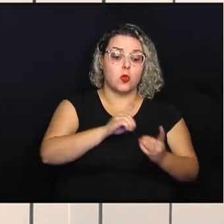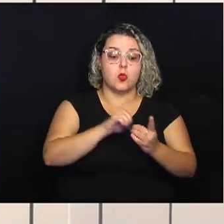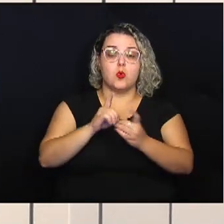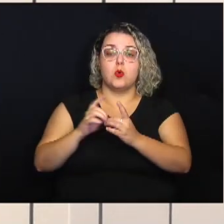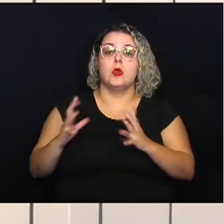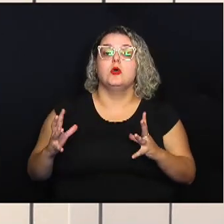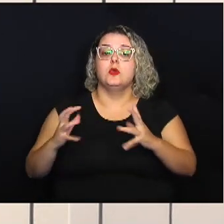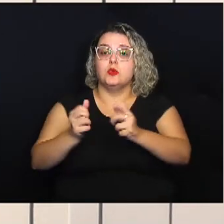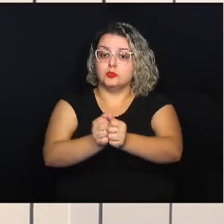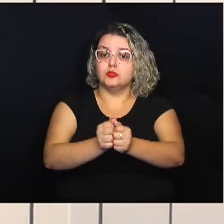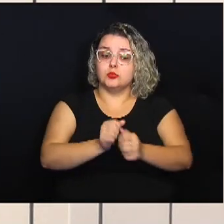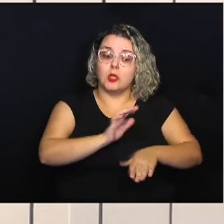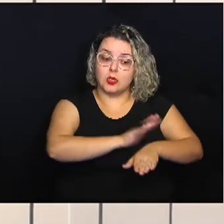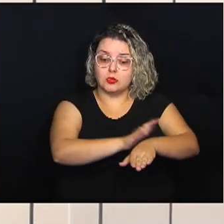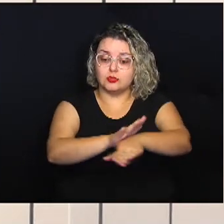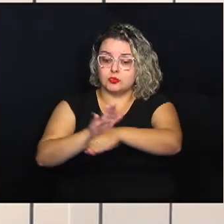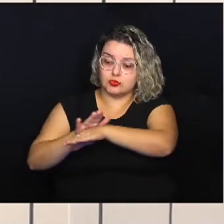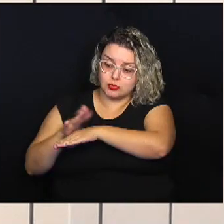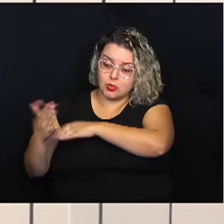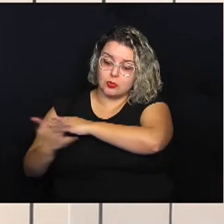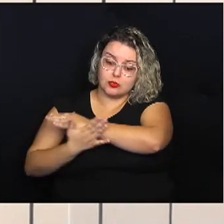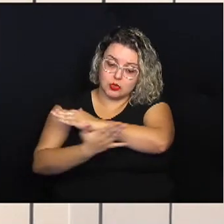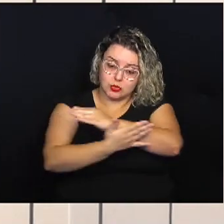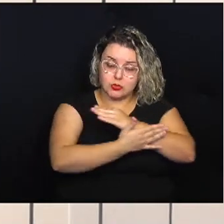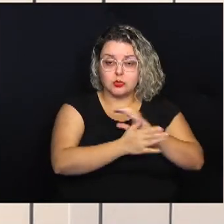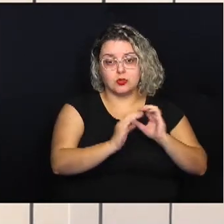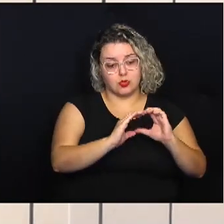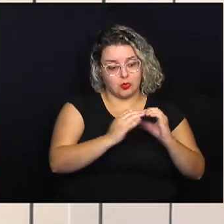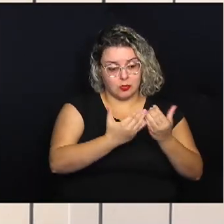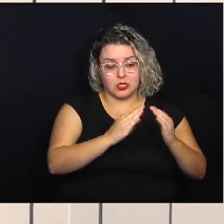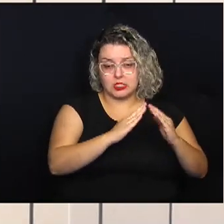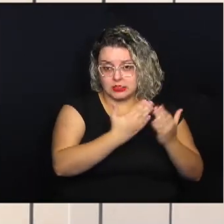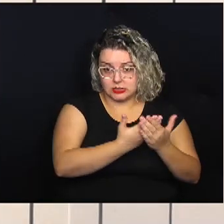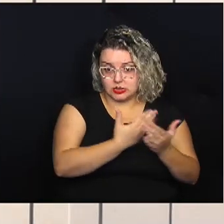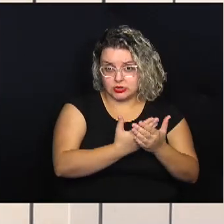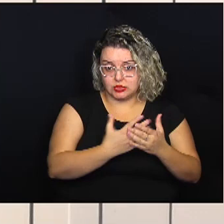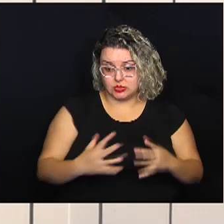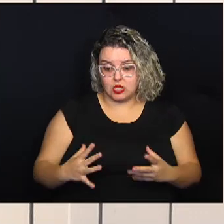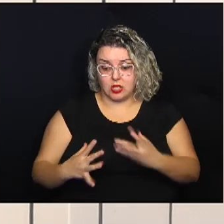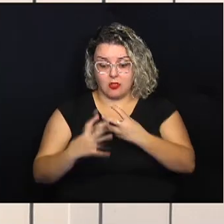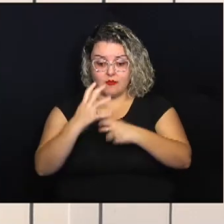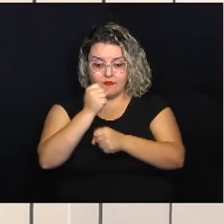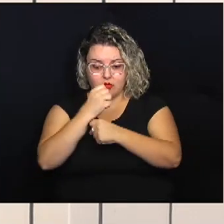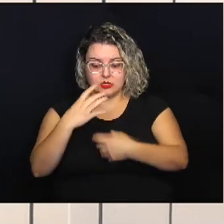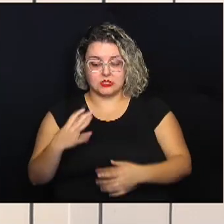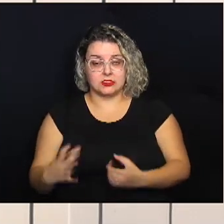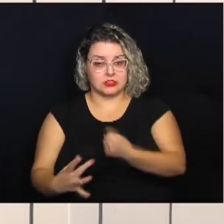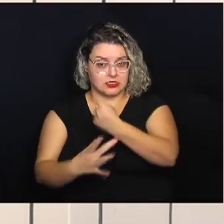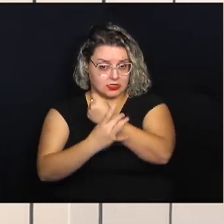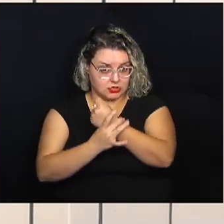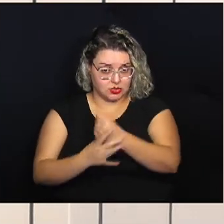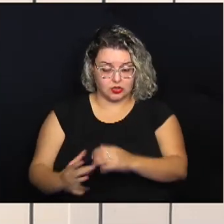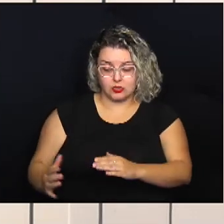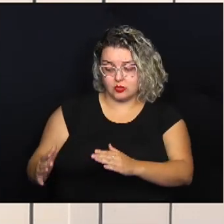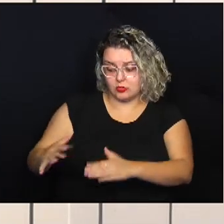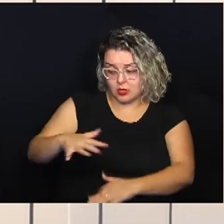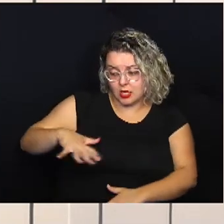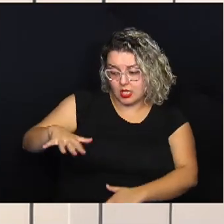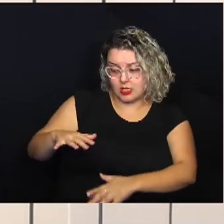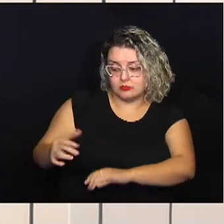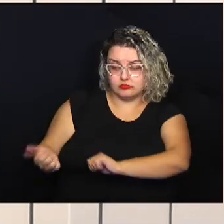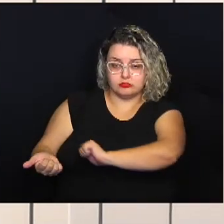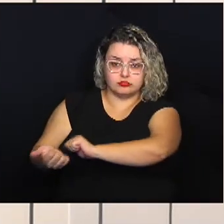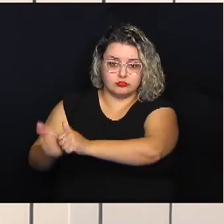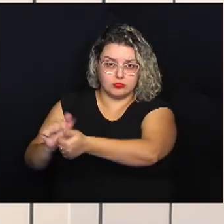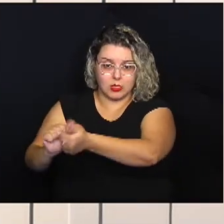e cooperativo entre comunidade escolar, forças de segurança, equipamentos municipais para